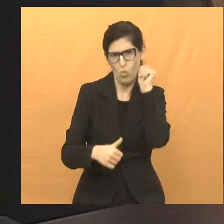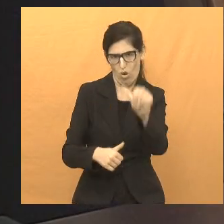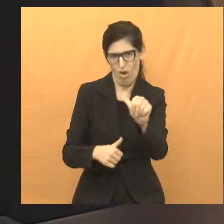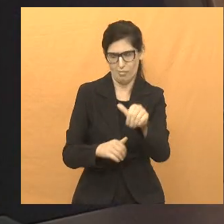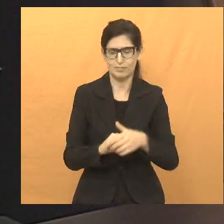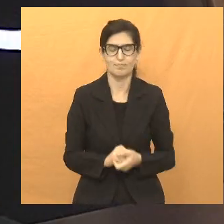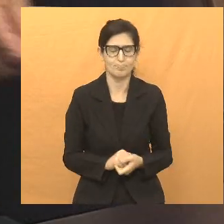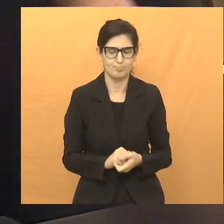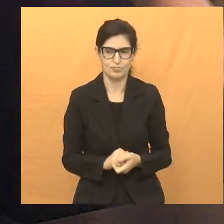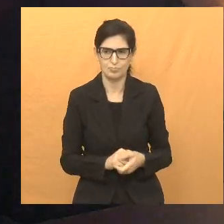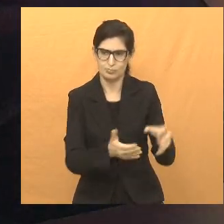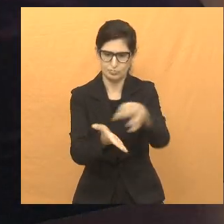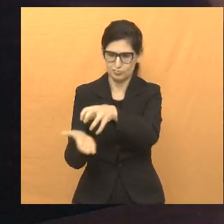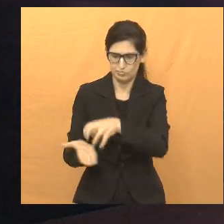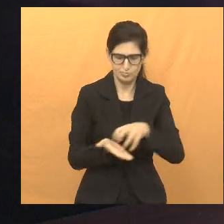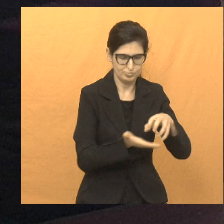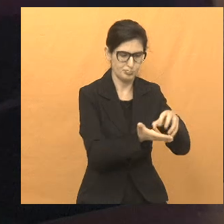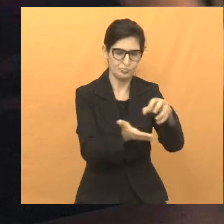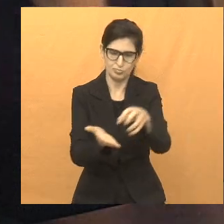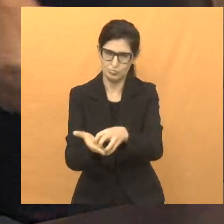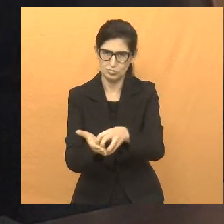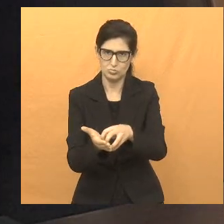Aqui no financiamento é só um comentário.